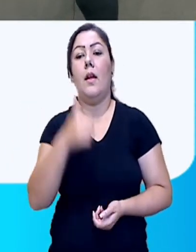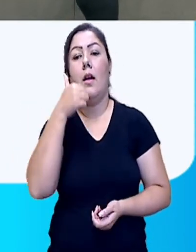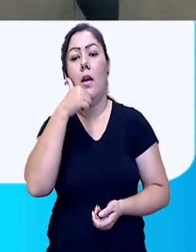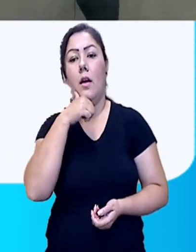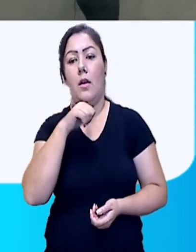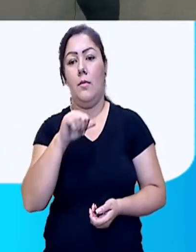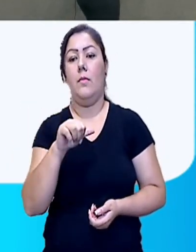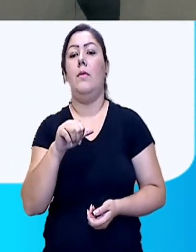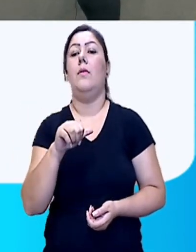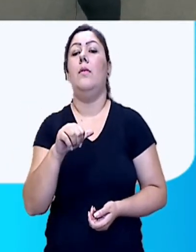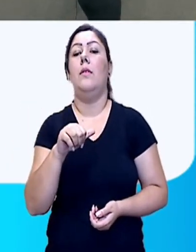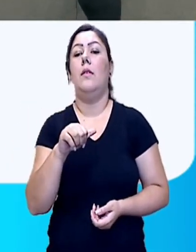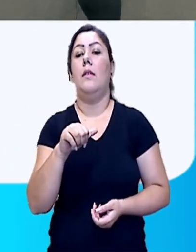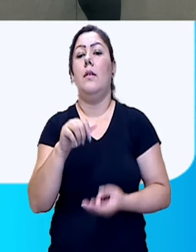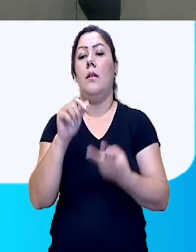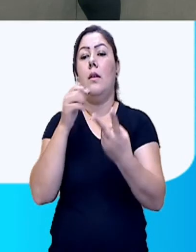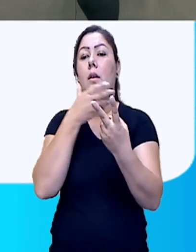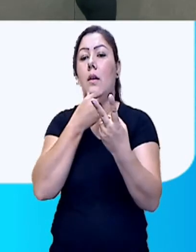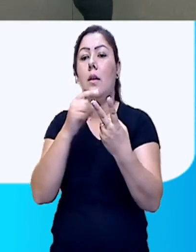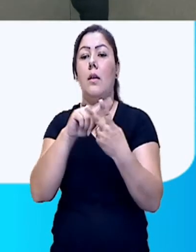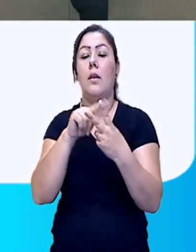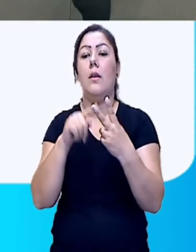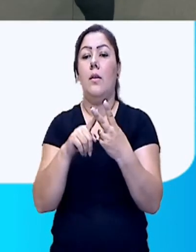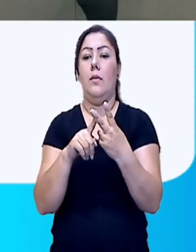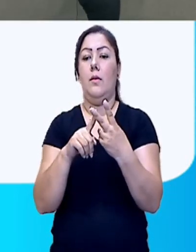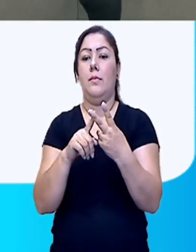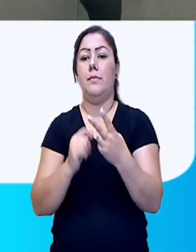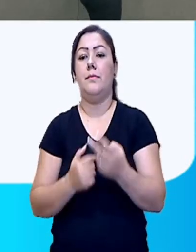Antônio juntou, que foi